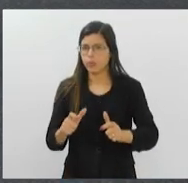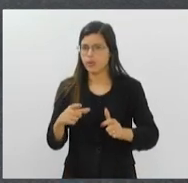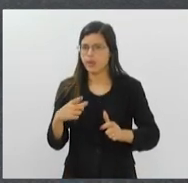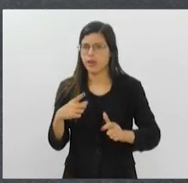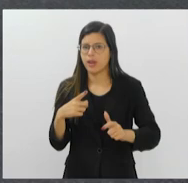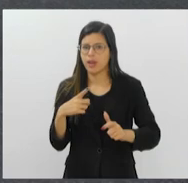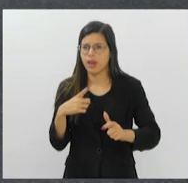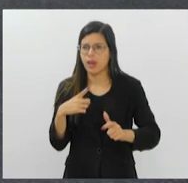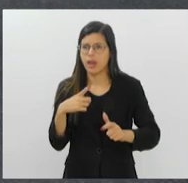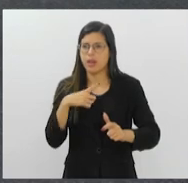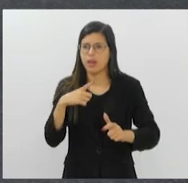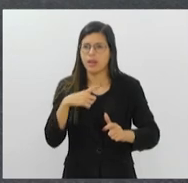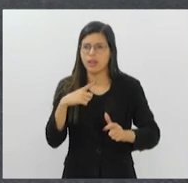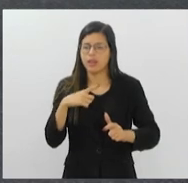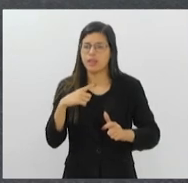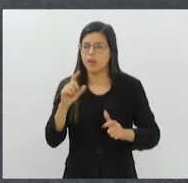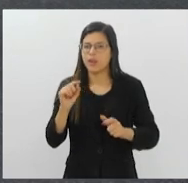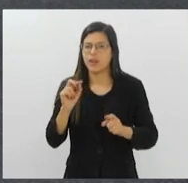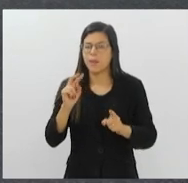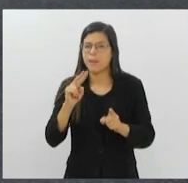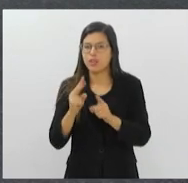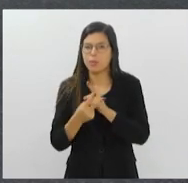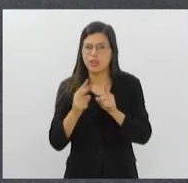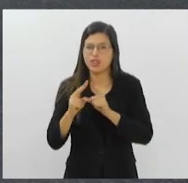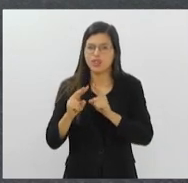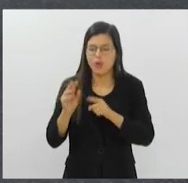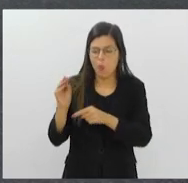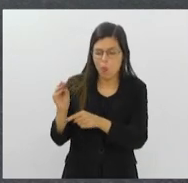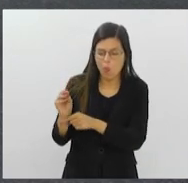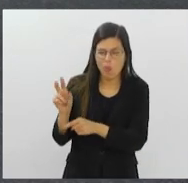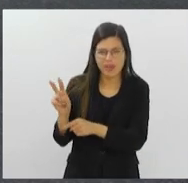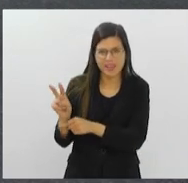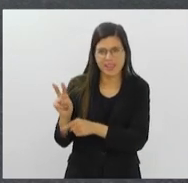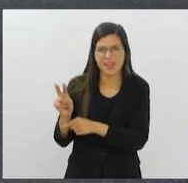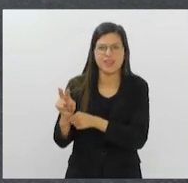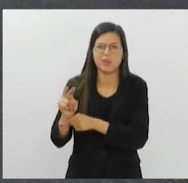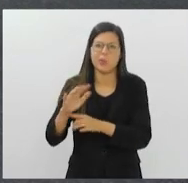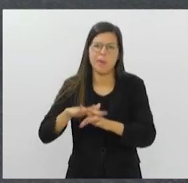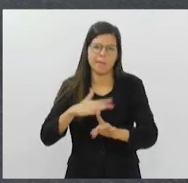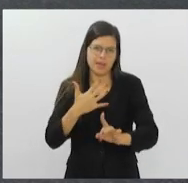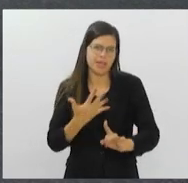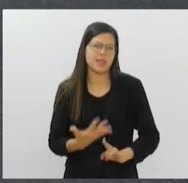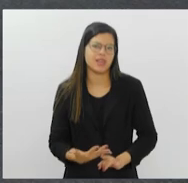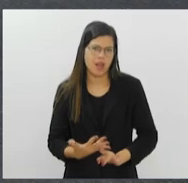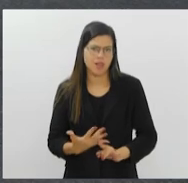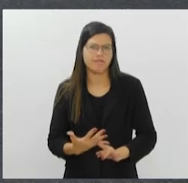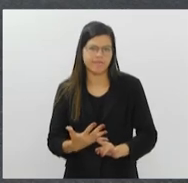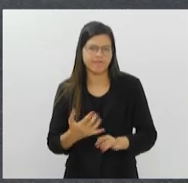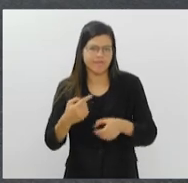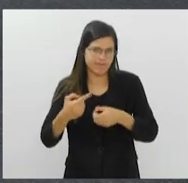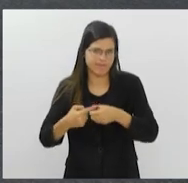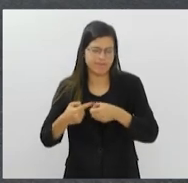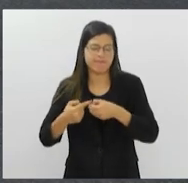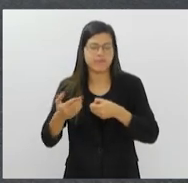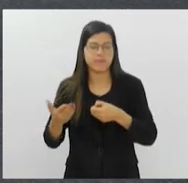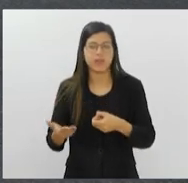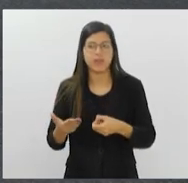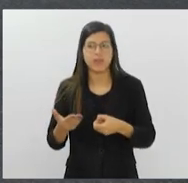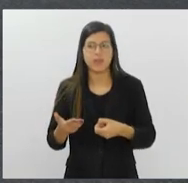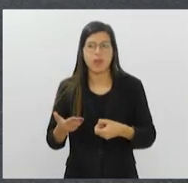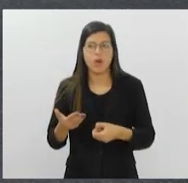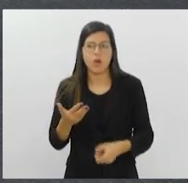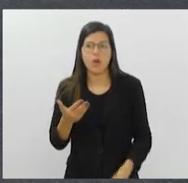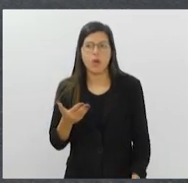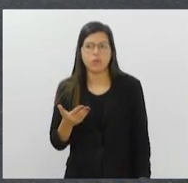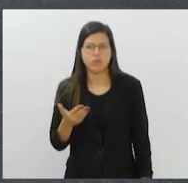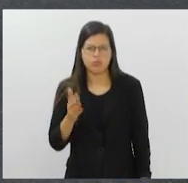como conceito a preservação ambiental, que é a Península. Então, recebendo de amigos o